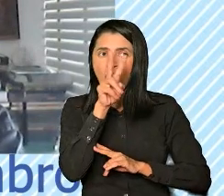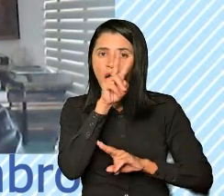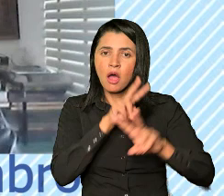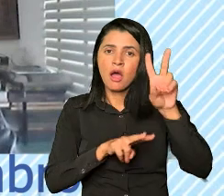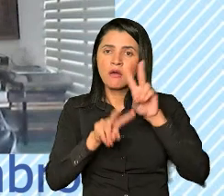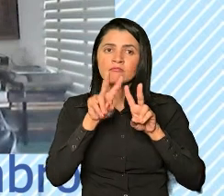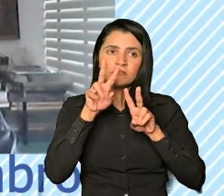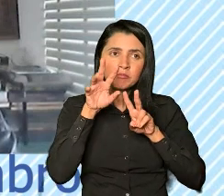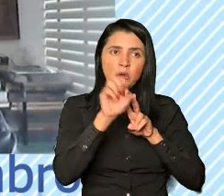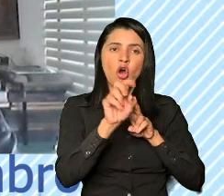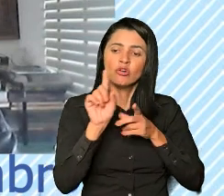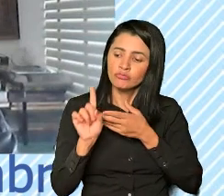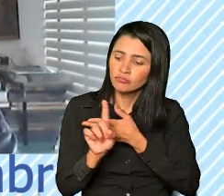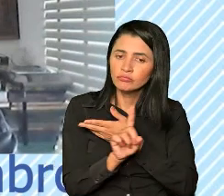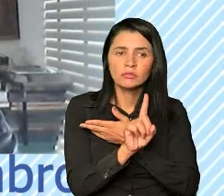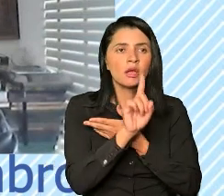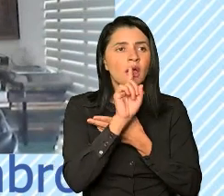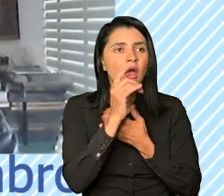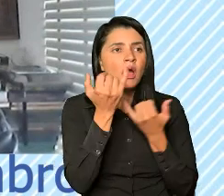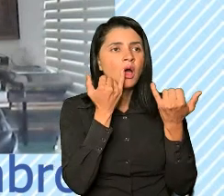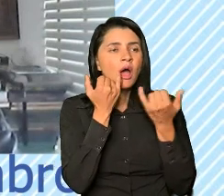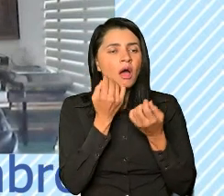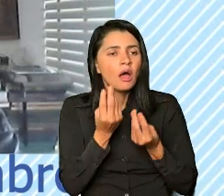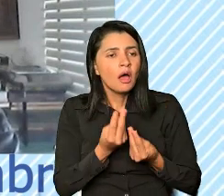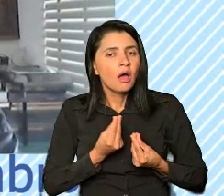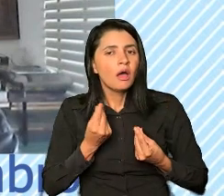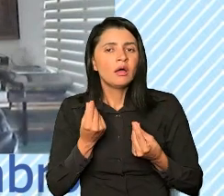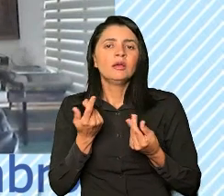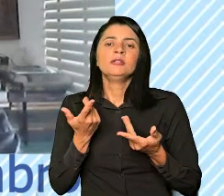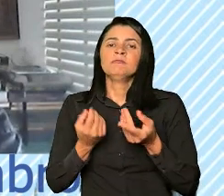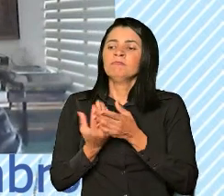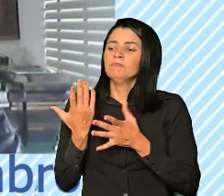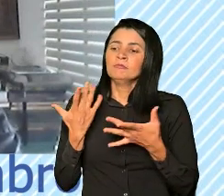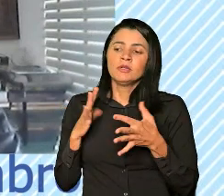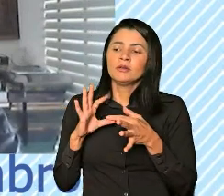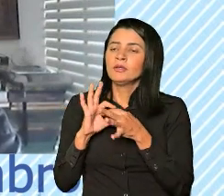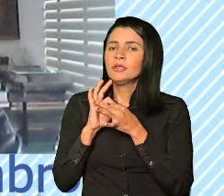tangível, que sensibiliza, que cria esses elos